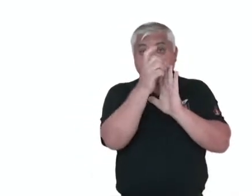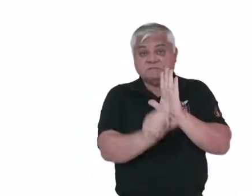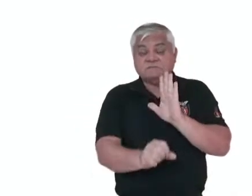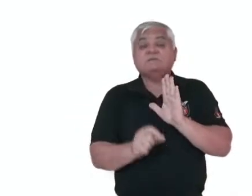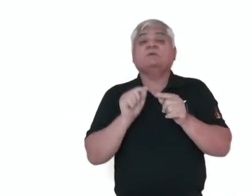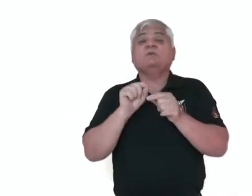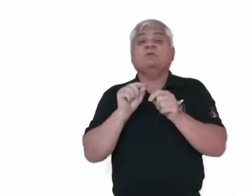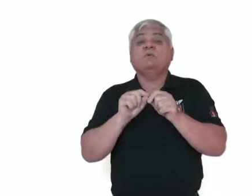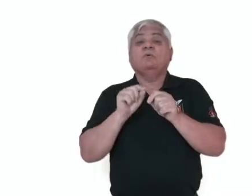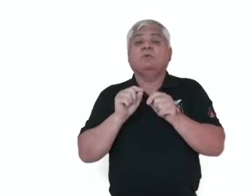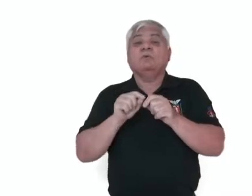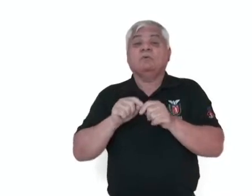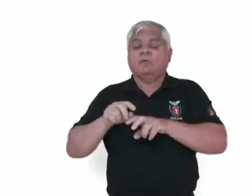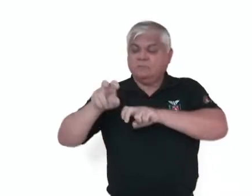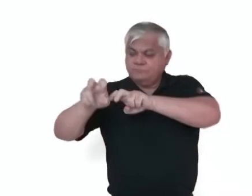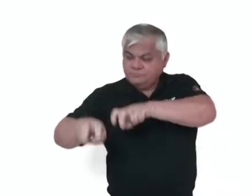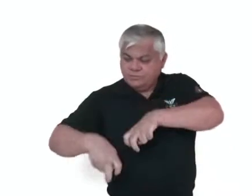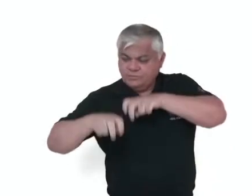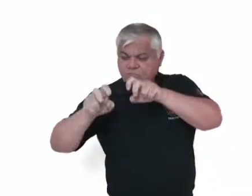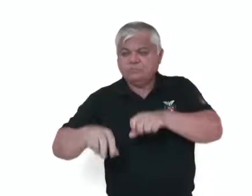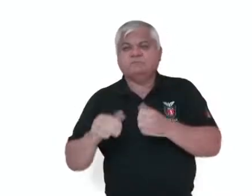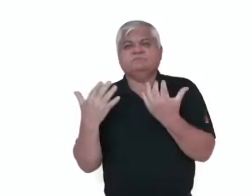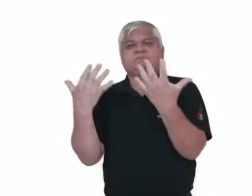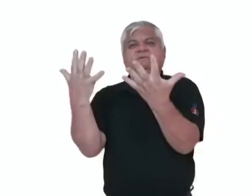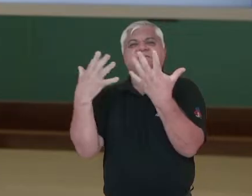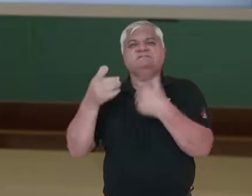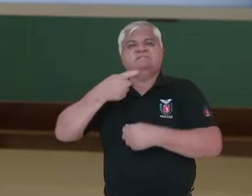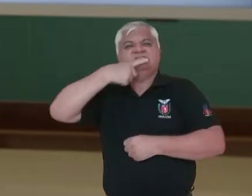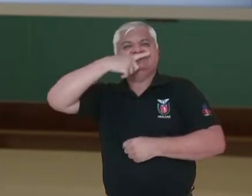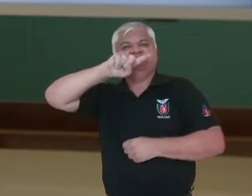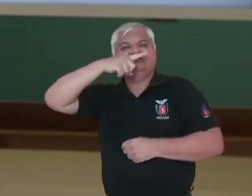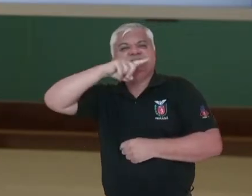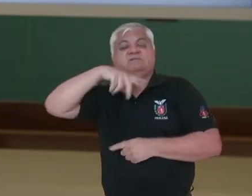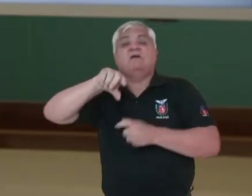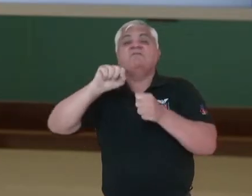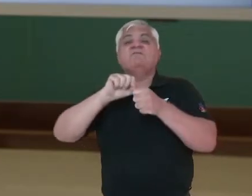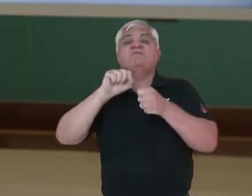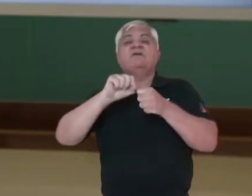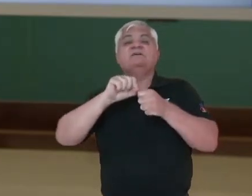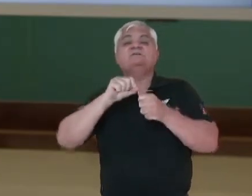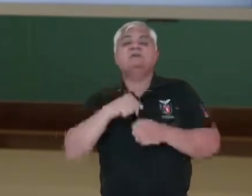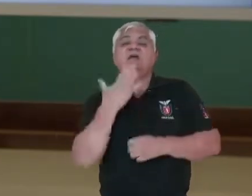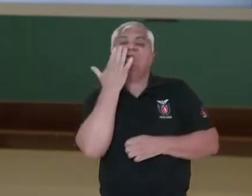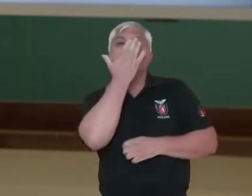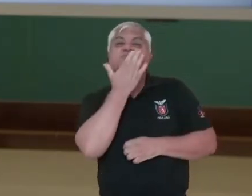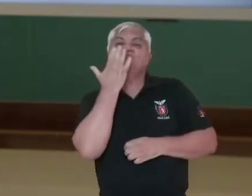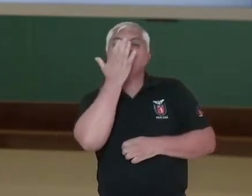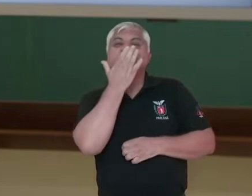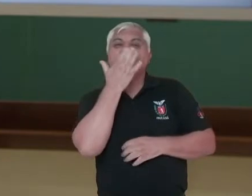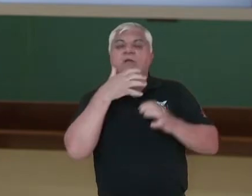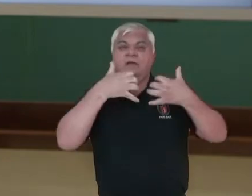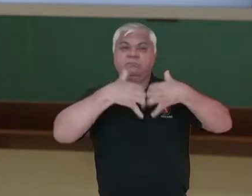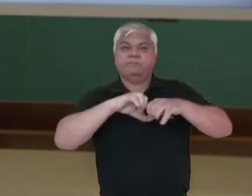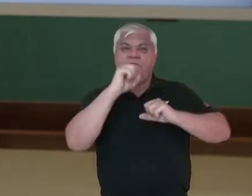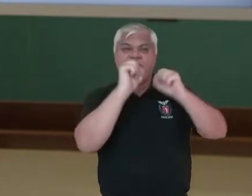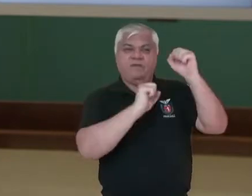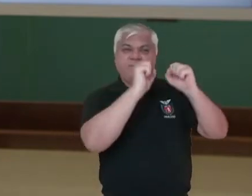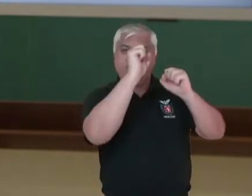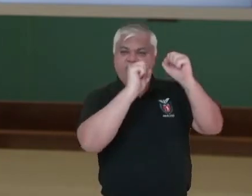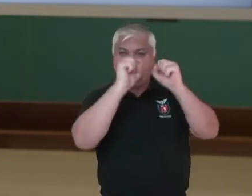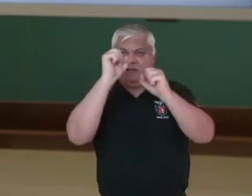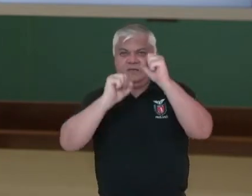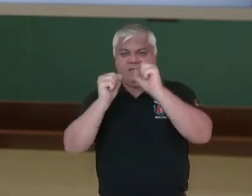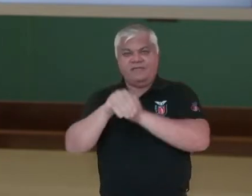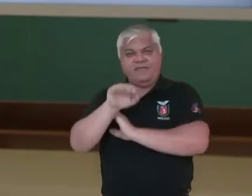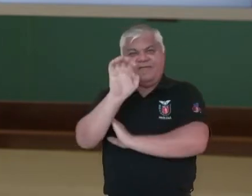cana-de-açúcar e a montagem de engenhos, né, para processar essa cana-de-açúcar. Então aí